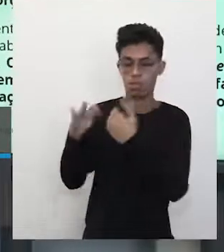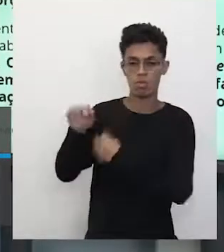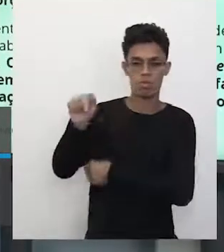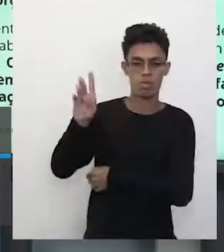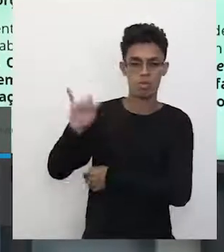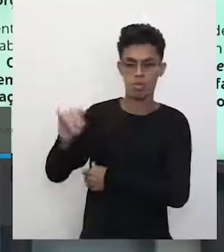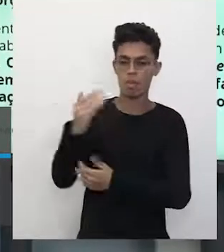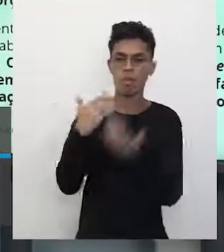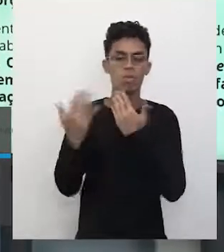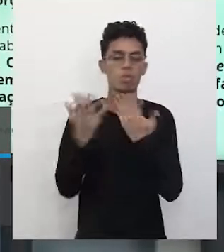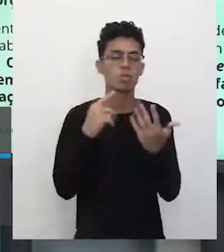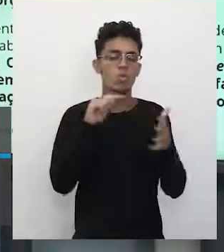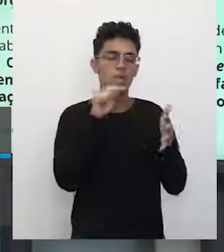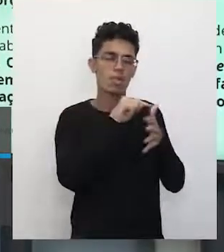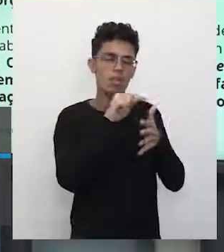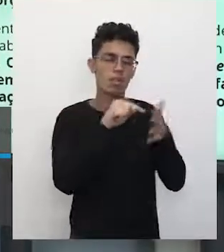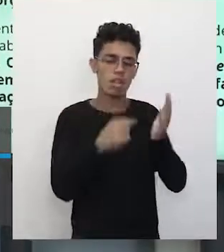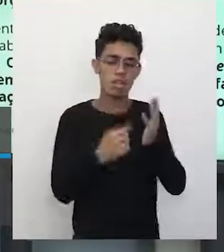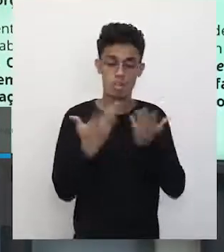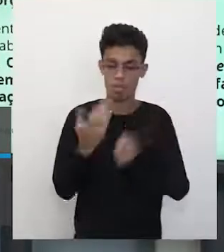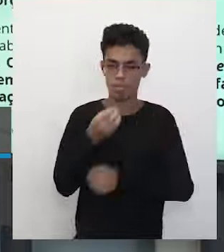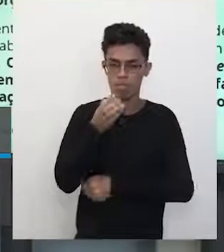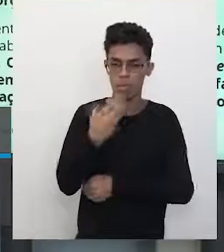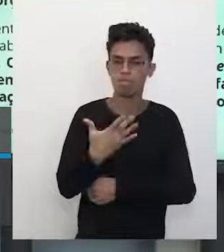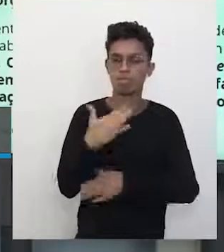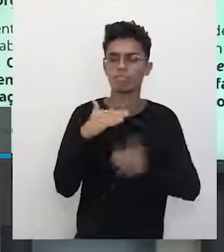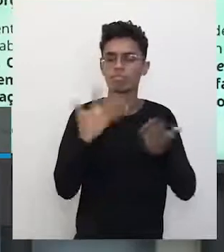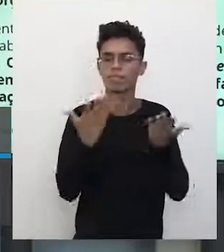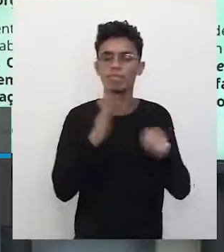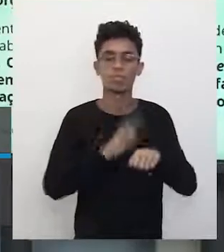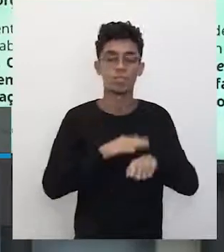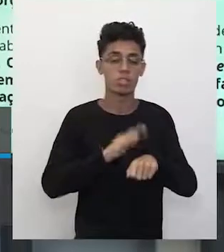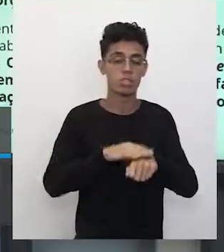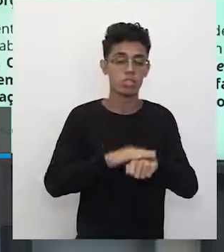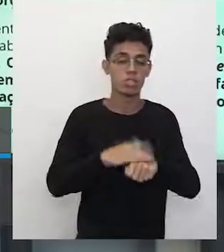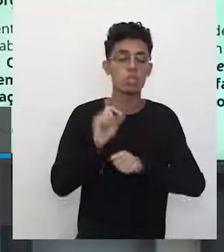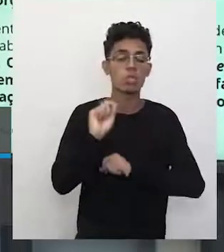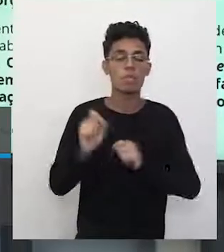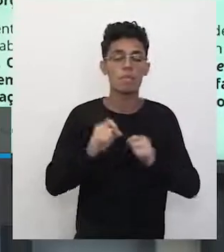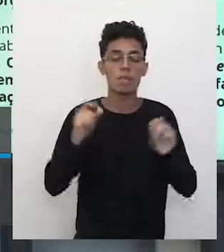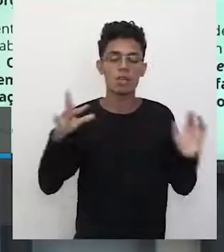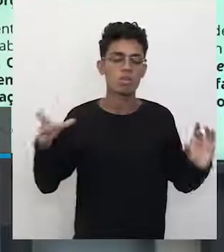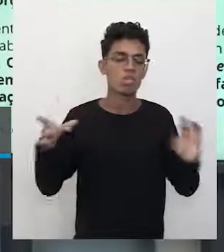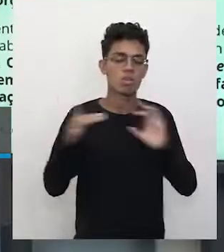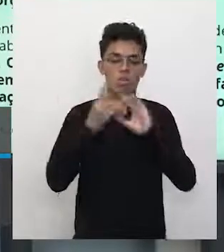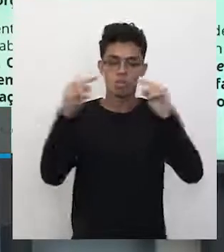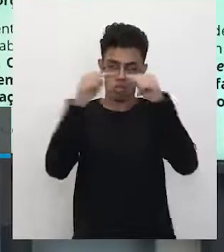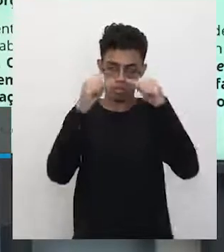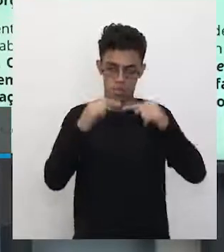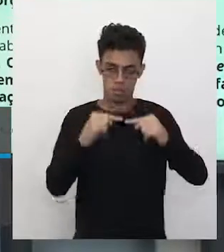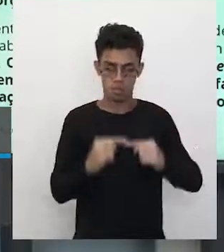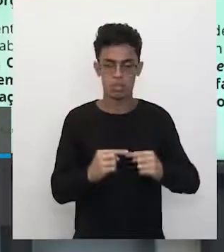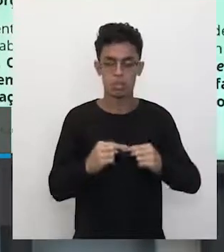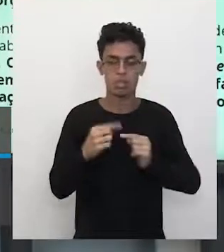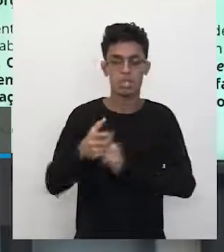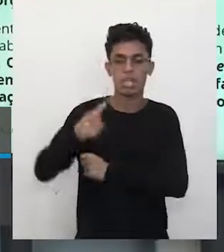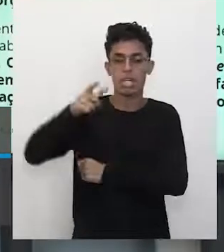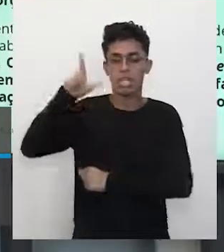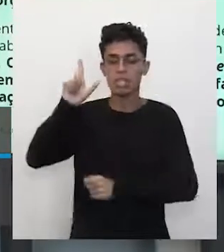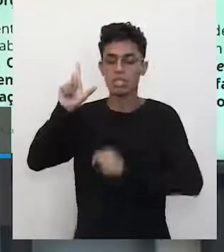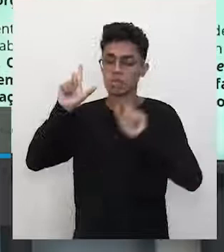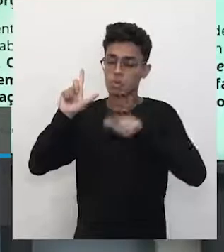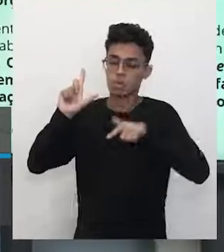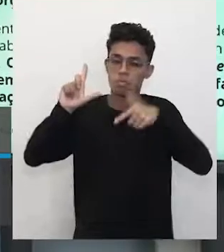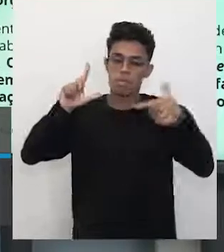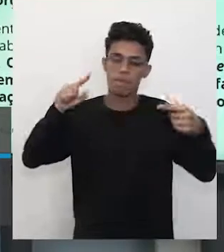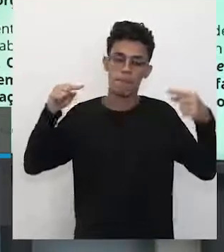nós discutimos assim, vale a pena fazer uma última retomada para unir, né, para conectar o que nós estávamos falando sobre o poder